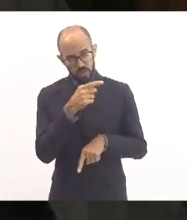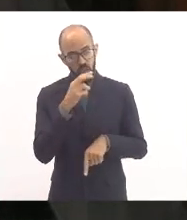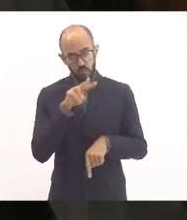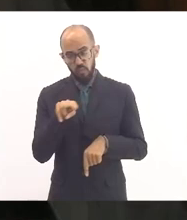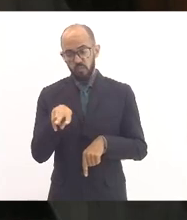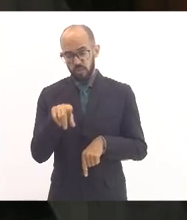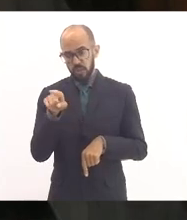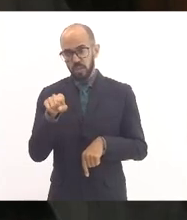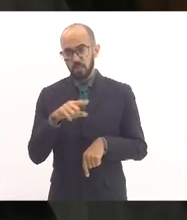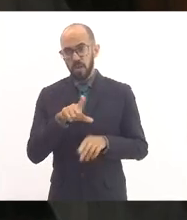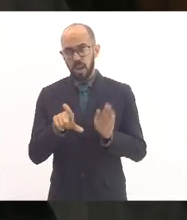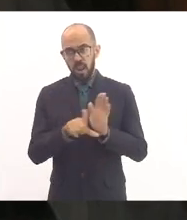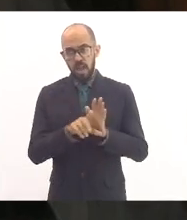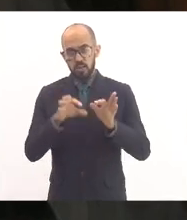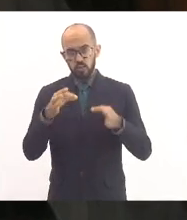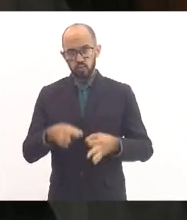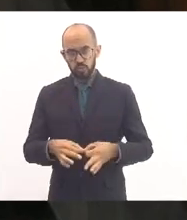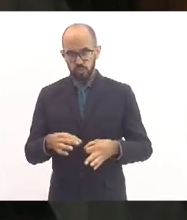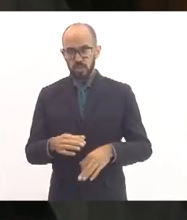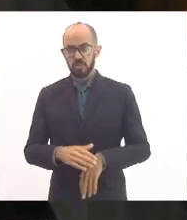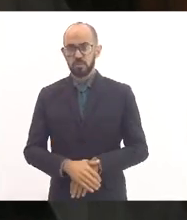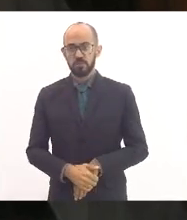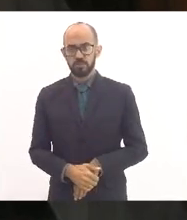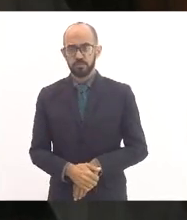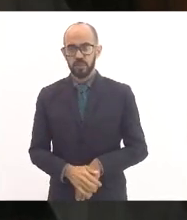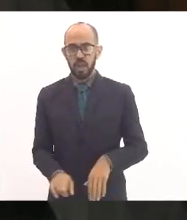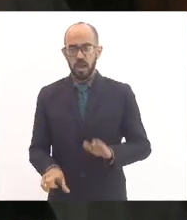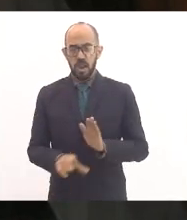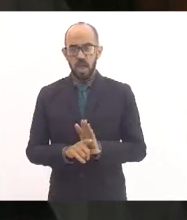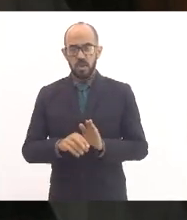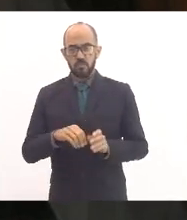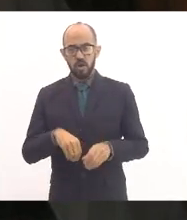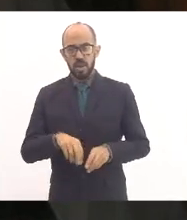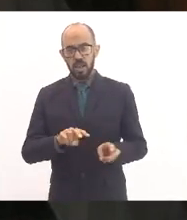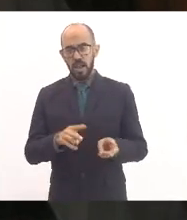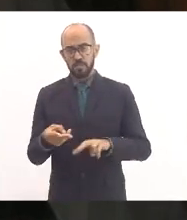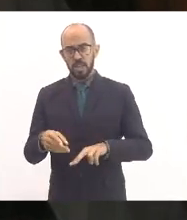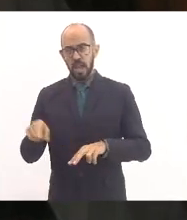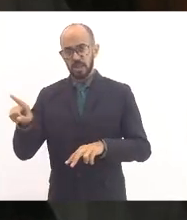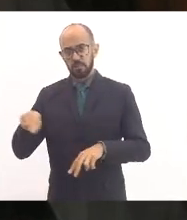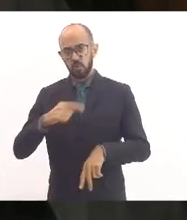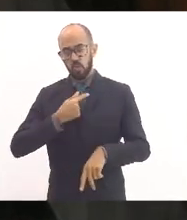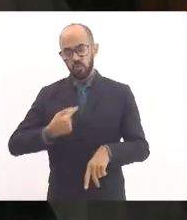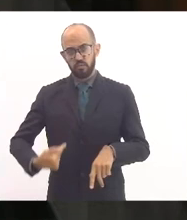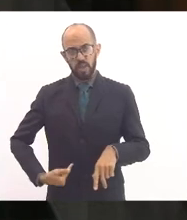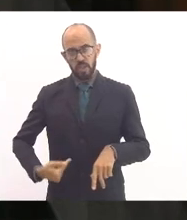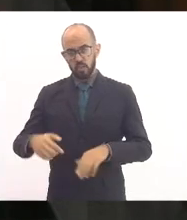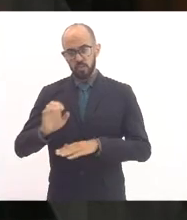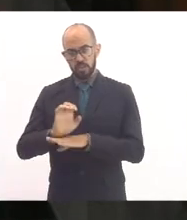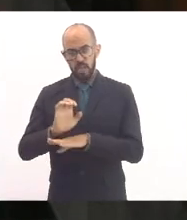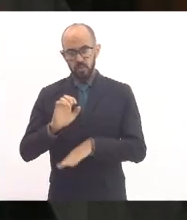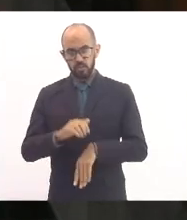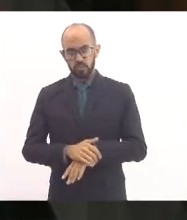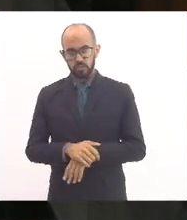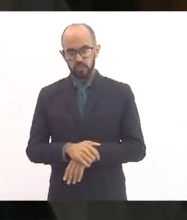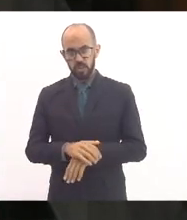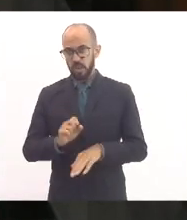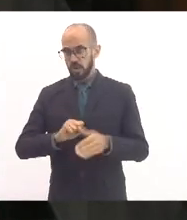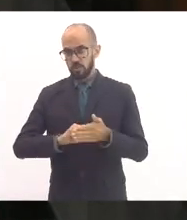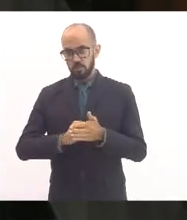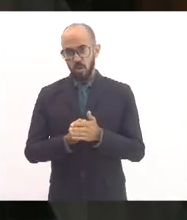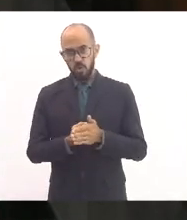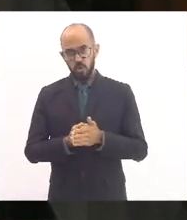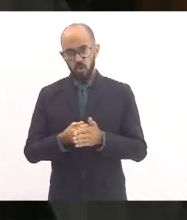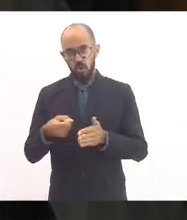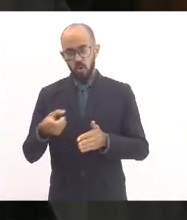lei mais do que justa e olha aí foi para o governo do estado o governo do estado vetou